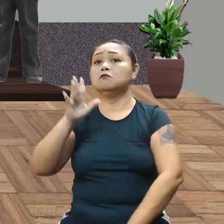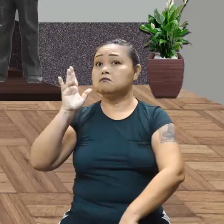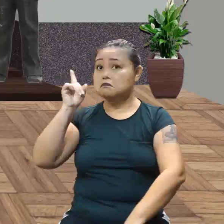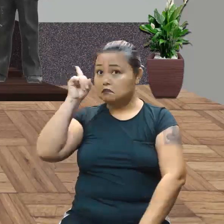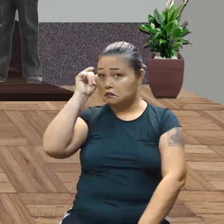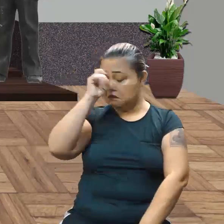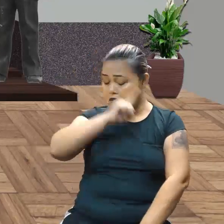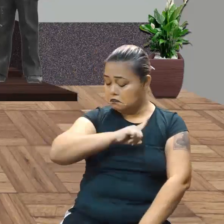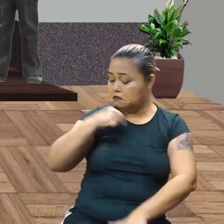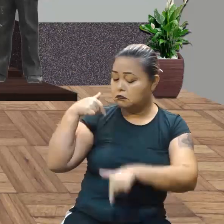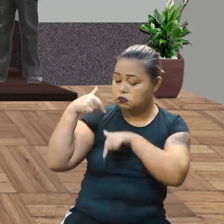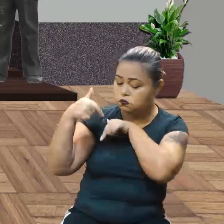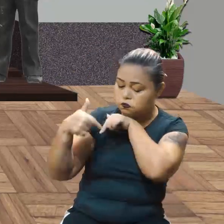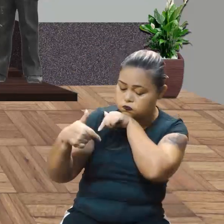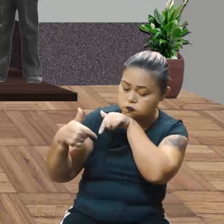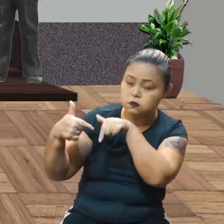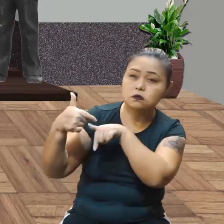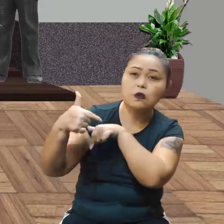difícil o trabalho.